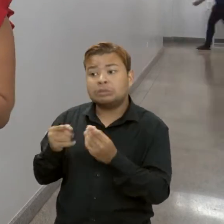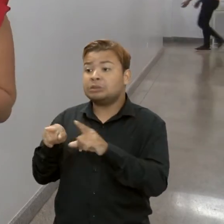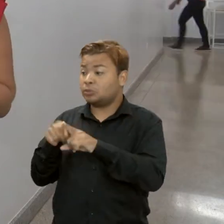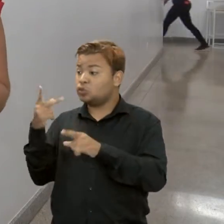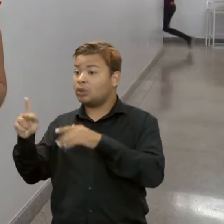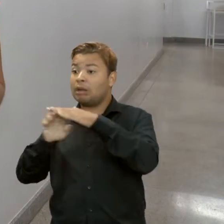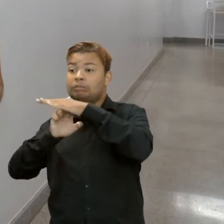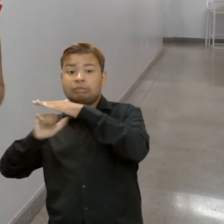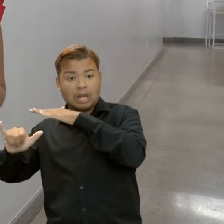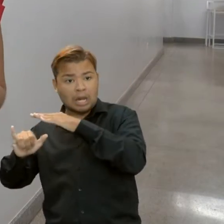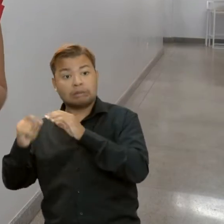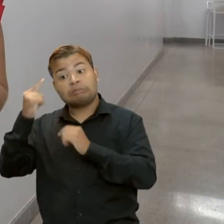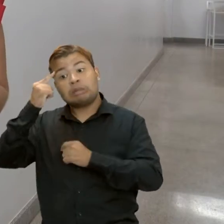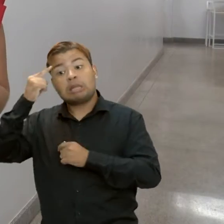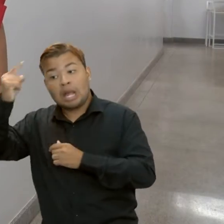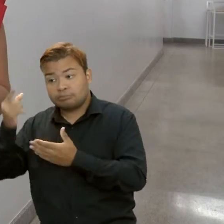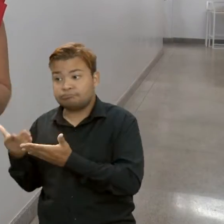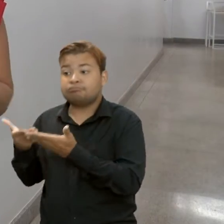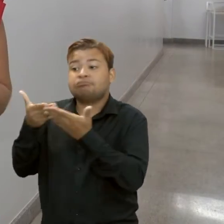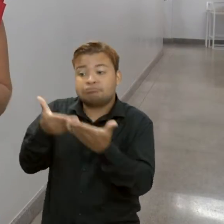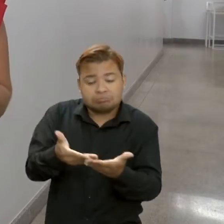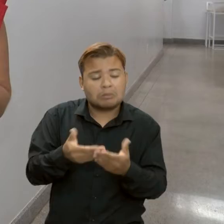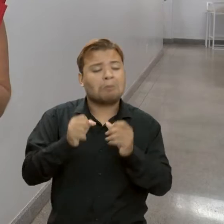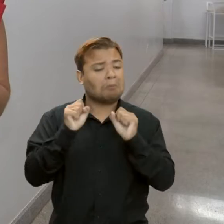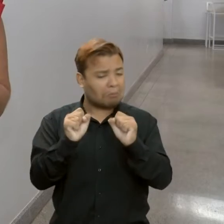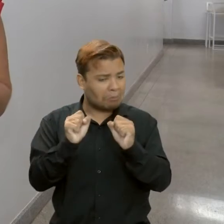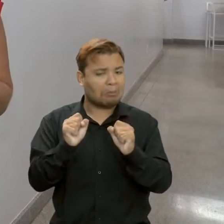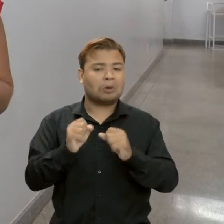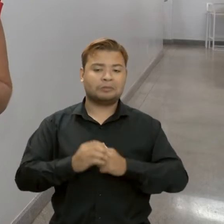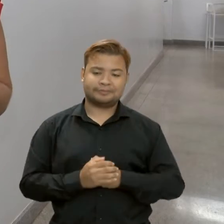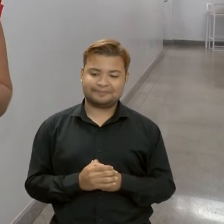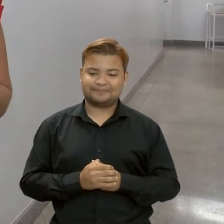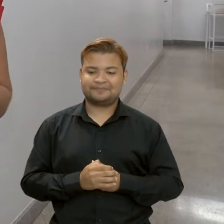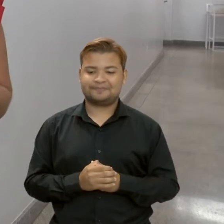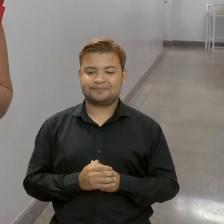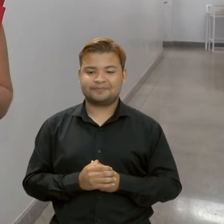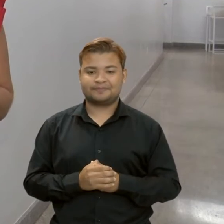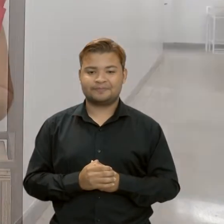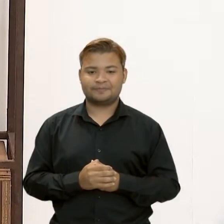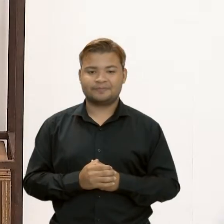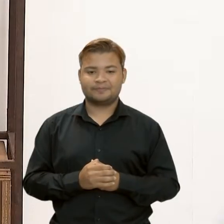startup, a sua ideia inovadora aqui para o SEI.